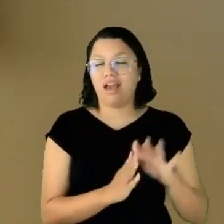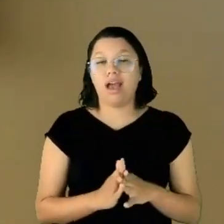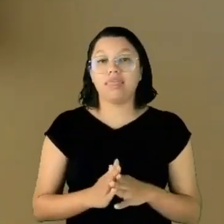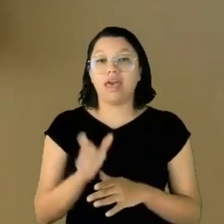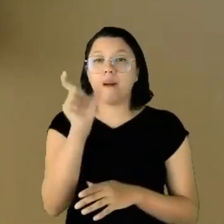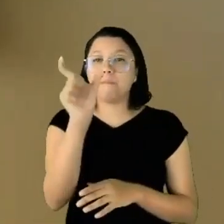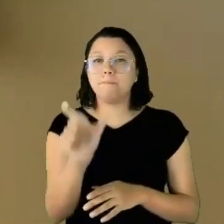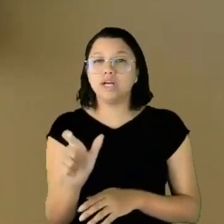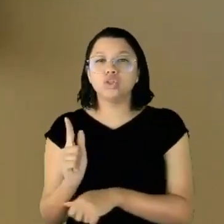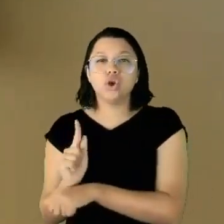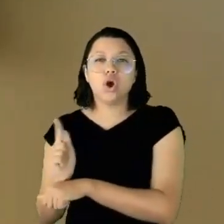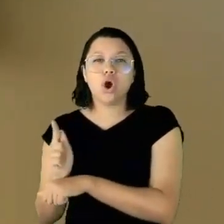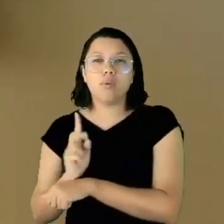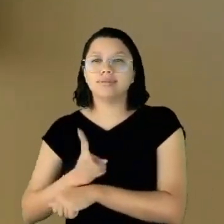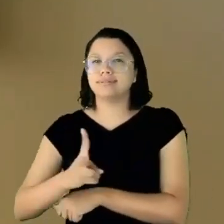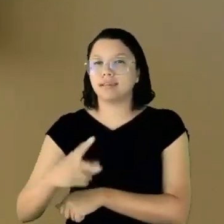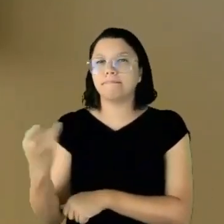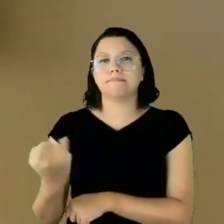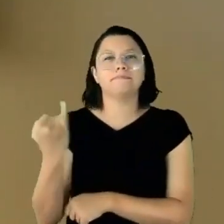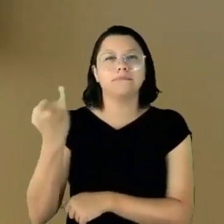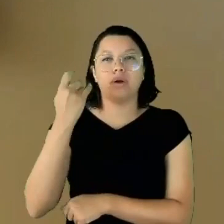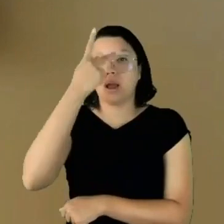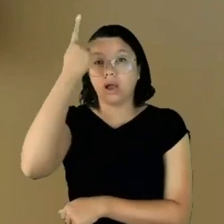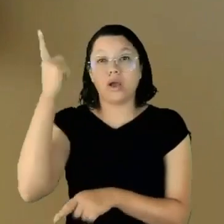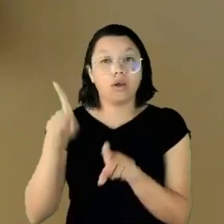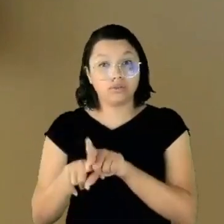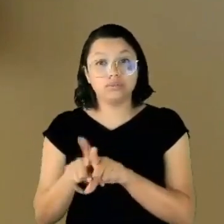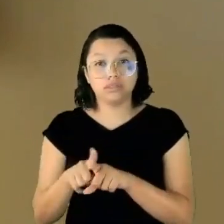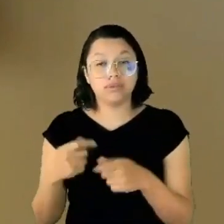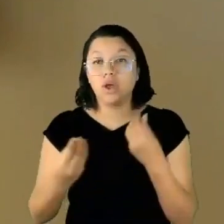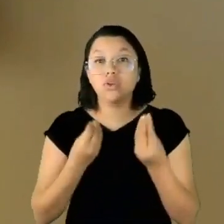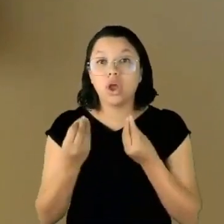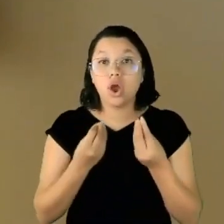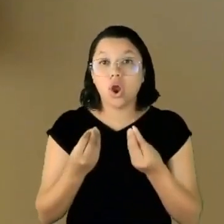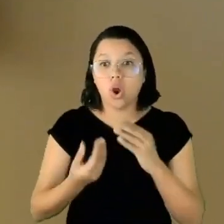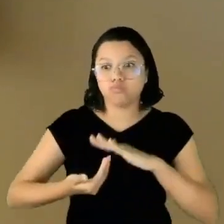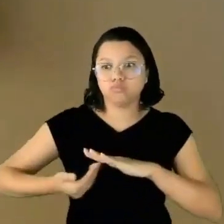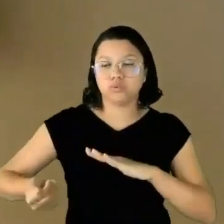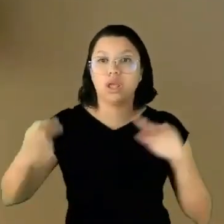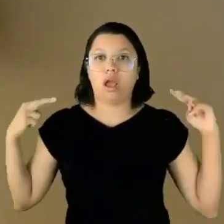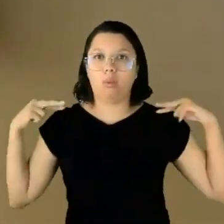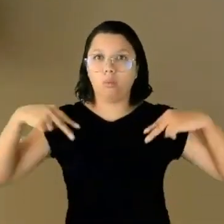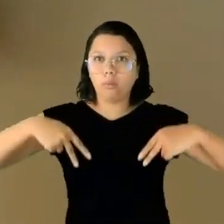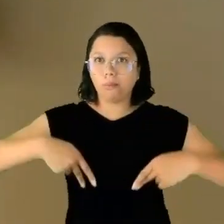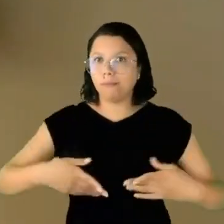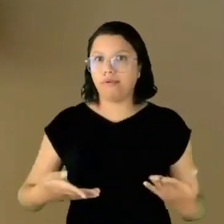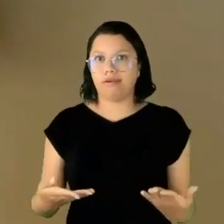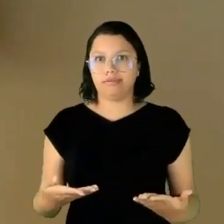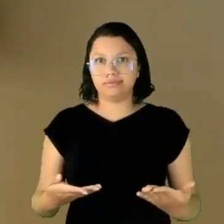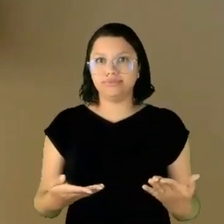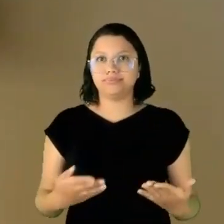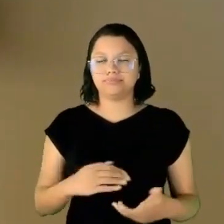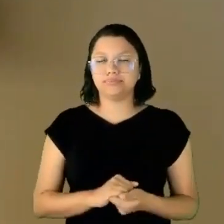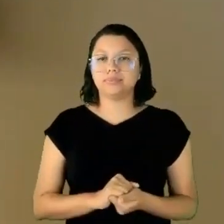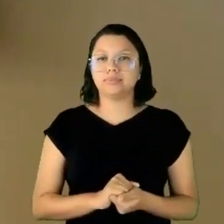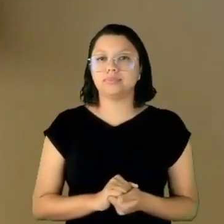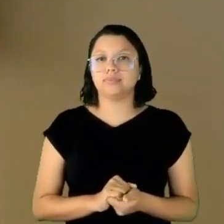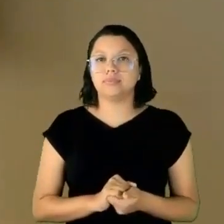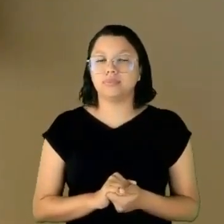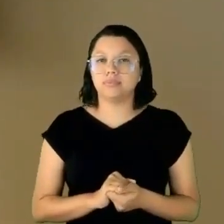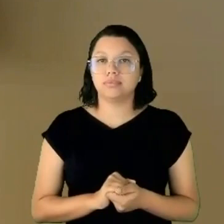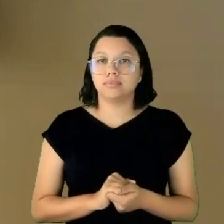vai ser essencial e as pessoas sempre vão ser essenciais não tem como tirar o ser humano da equação e não tem como tirar o ser humano